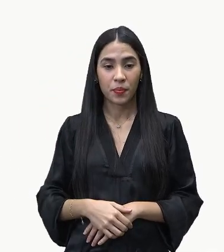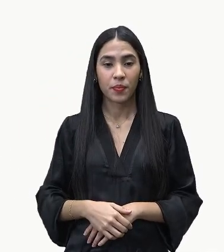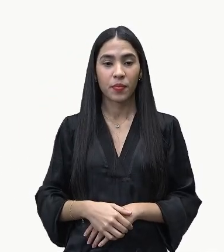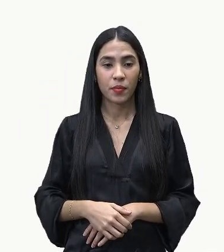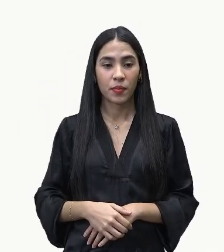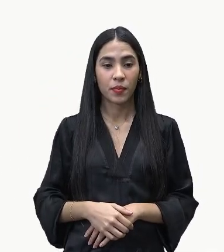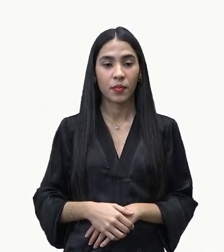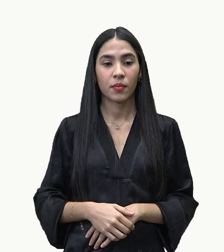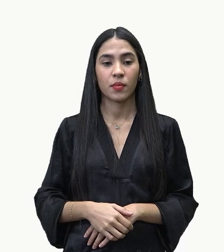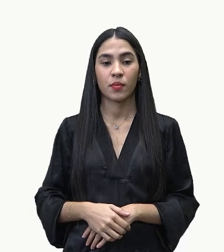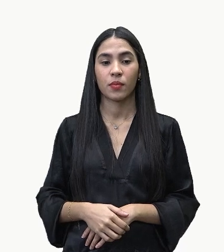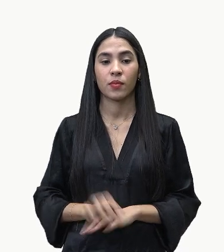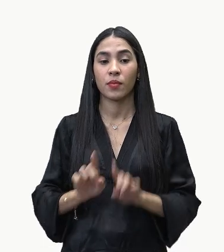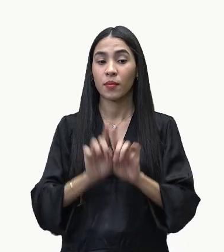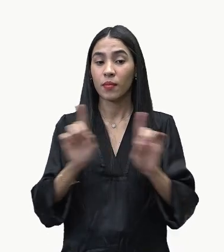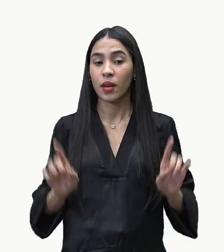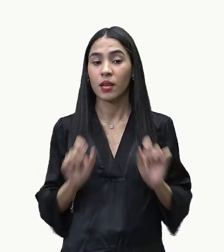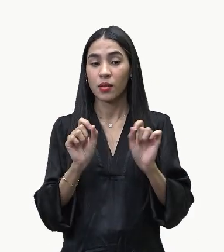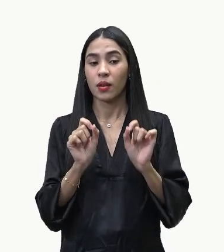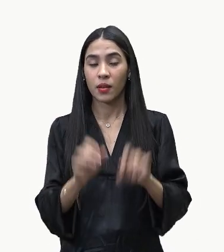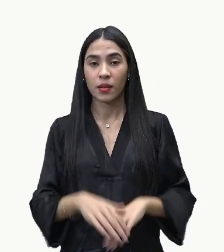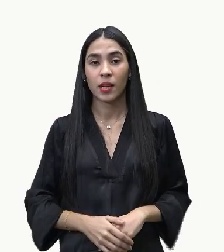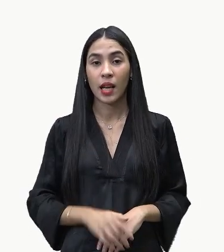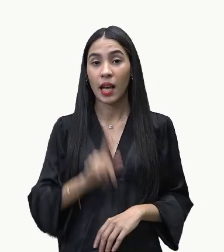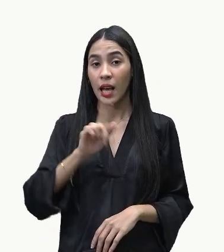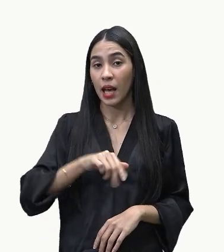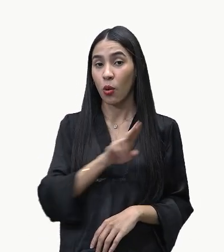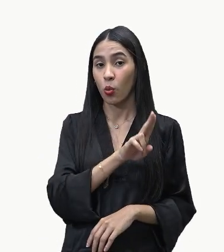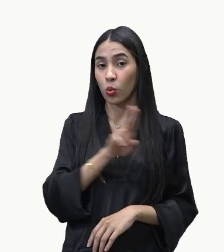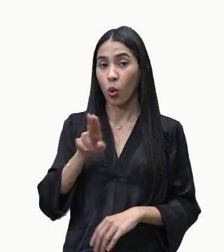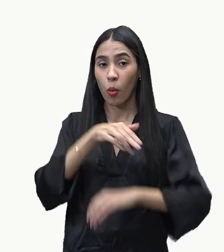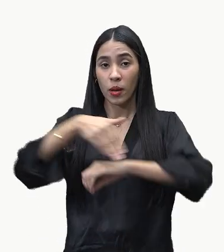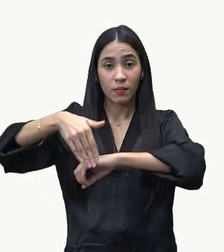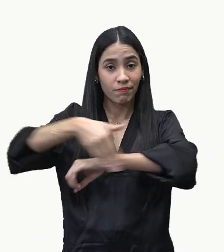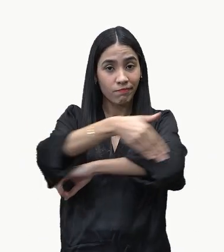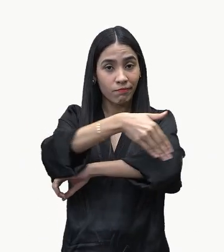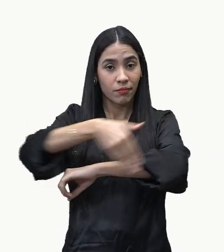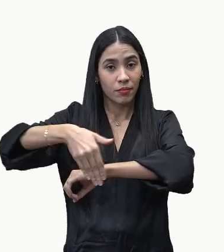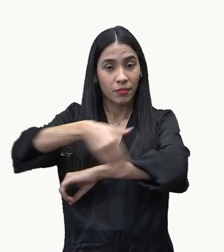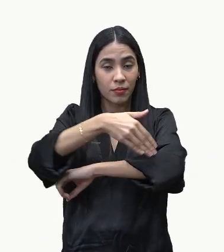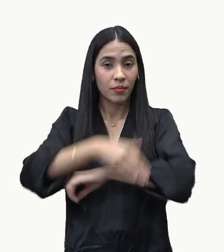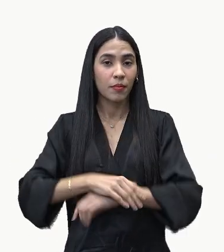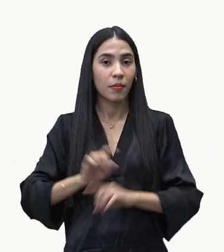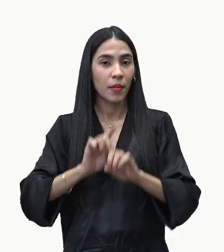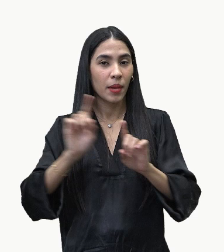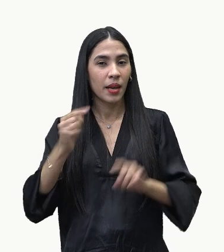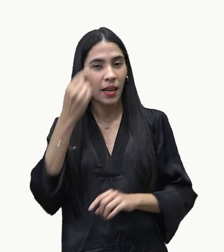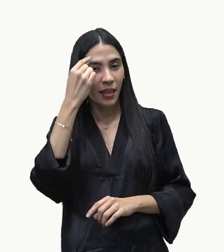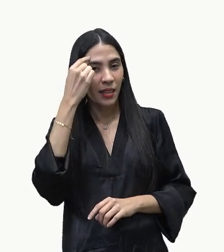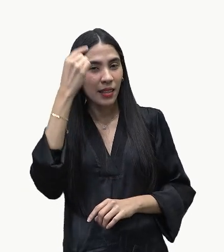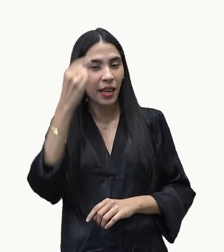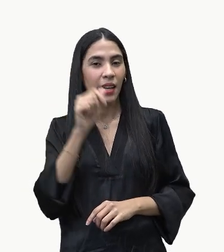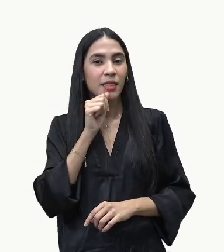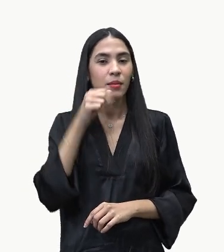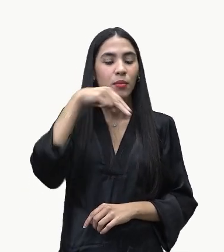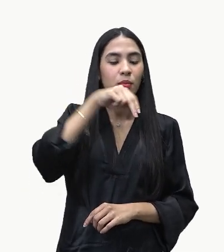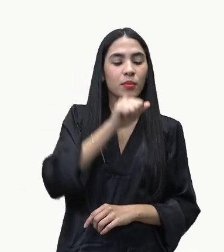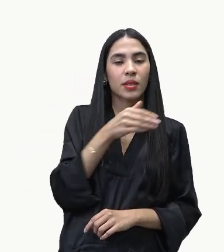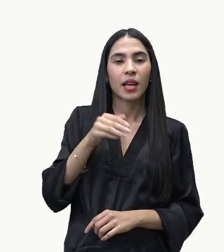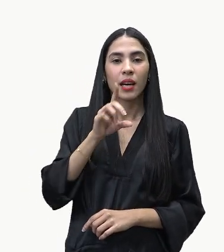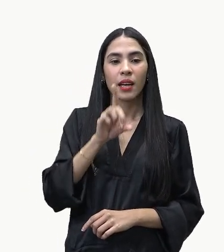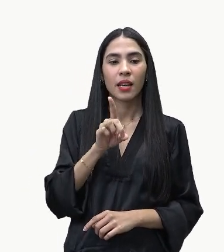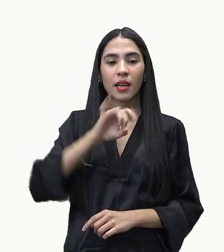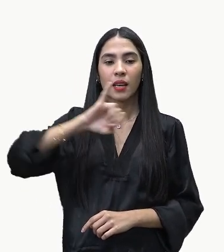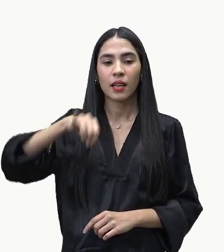correto? Mas é o nome de uma avenida. E aí a ideia, quando a gente diz na Djalma Batista,